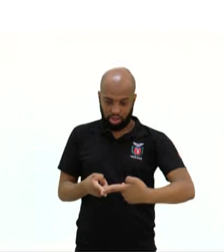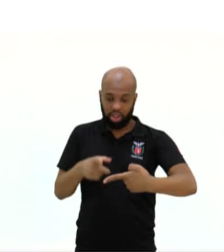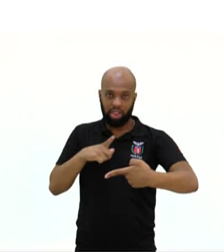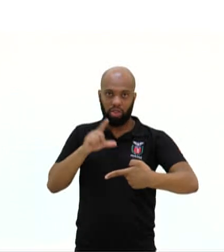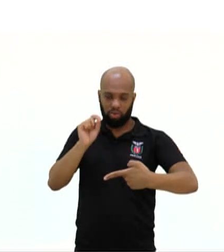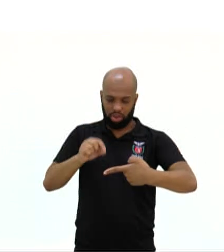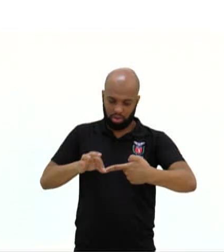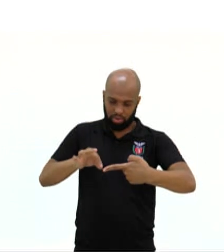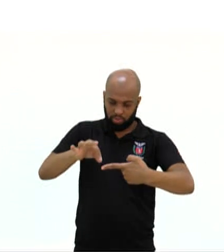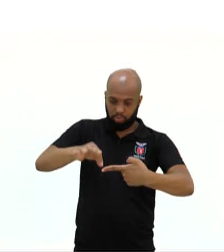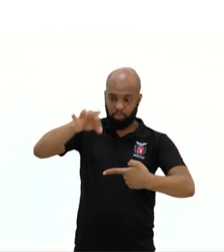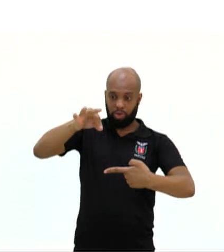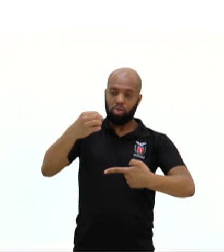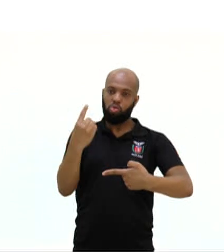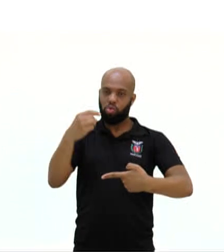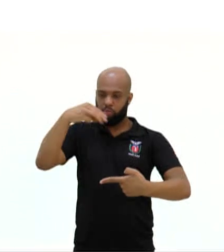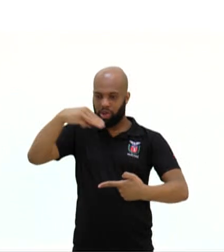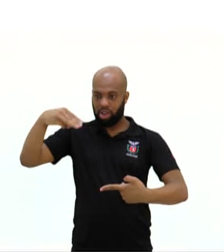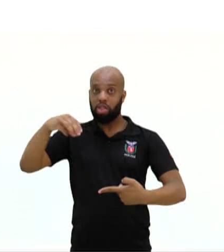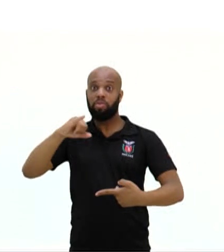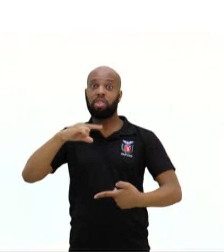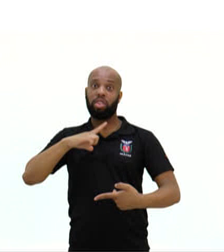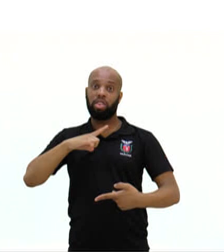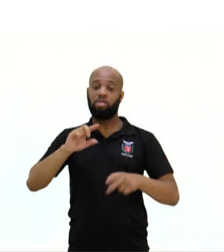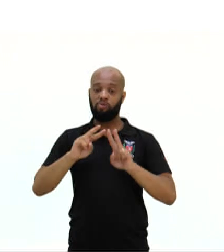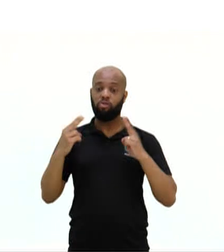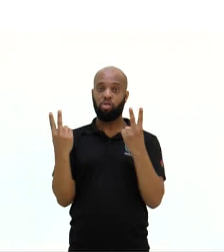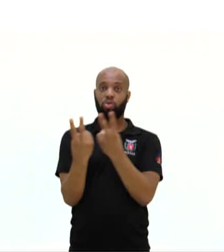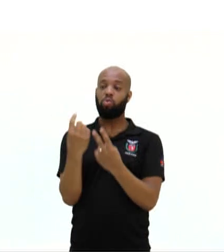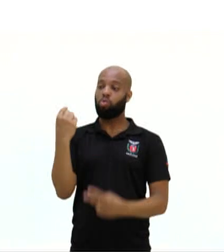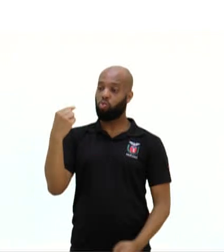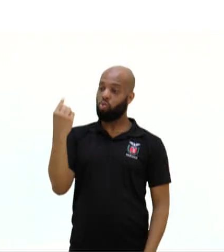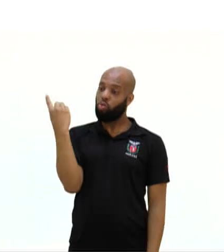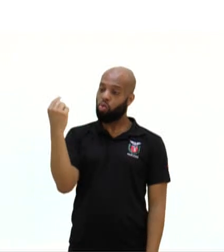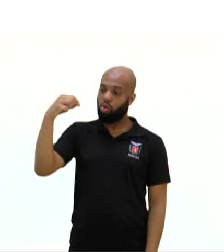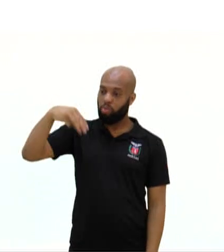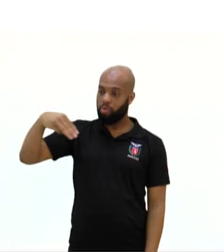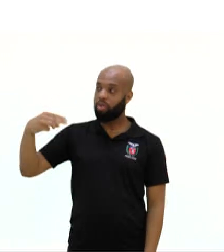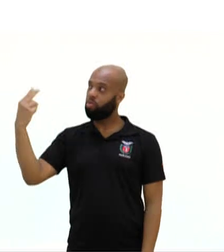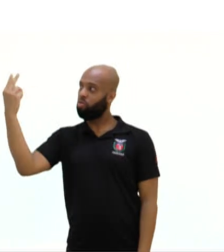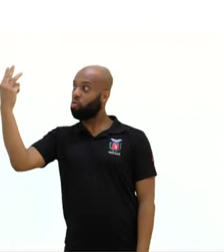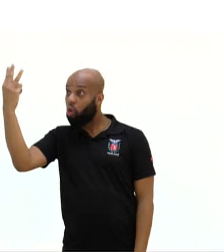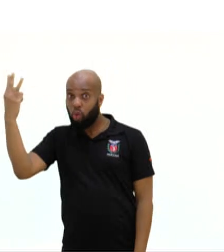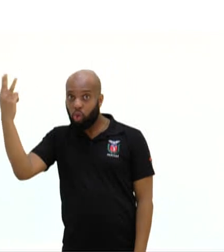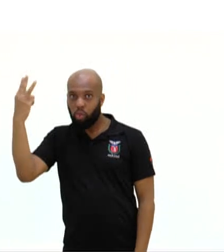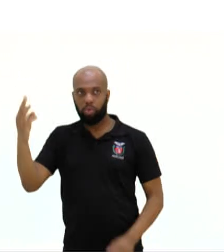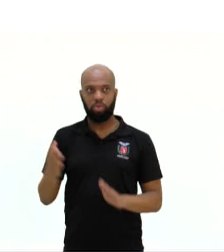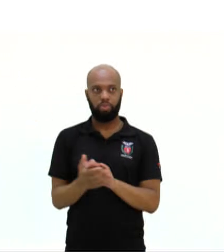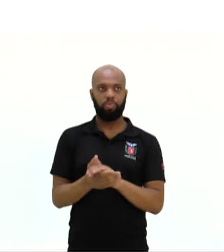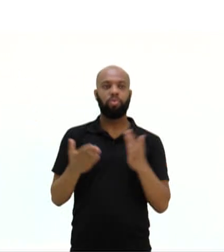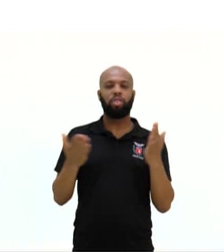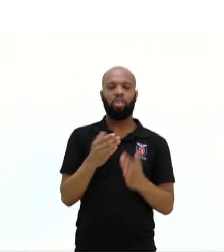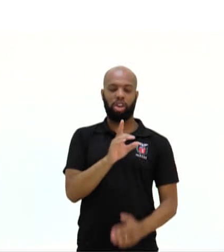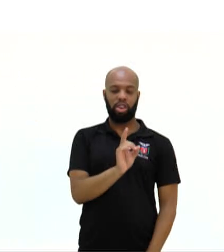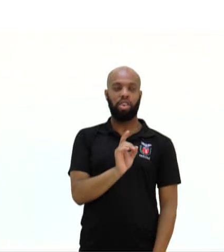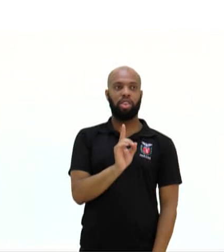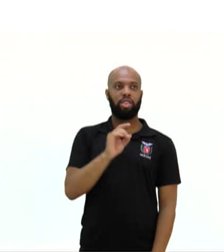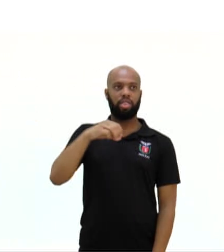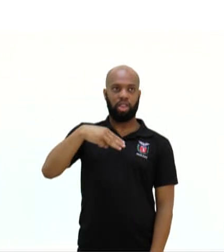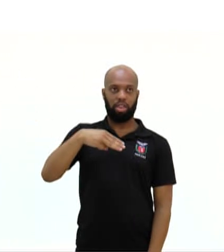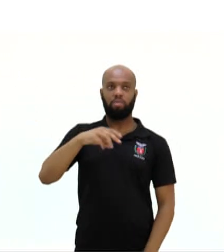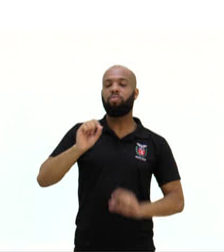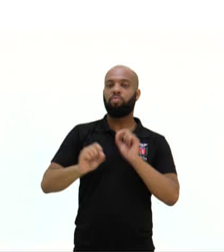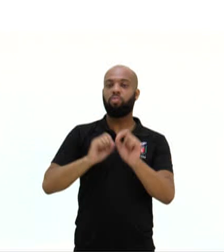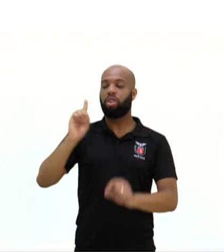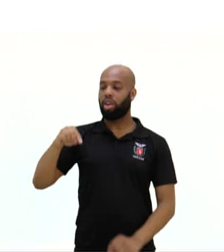milímetro, certo? Quando eu calculo o volume, eu tenho lá 1 milímetro ao cubo, tá bom? Decímetro, que é esse aqui, 1